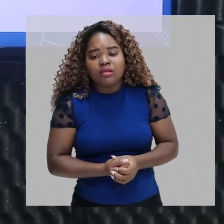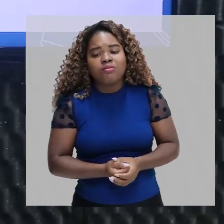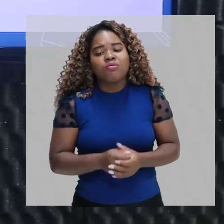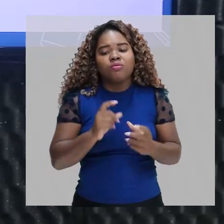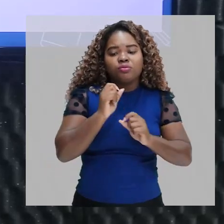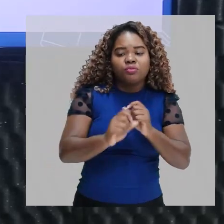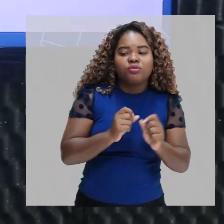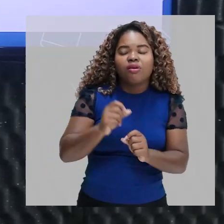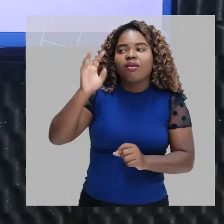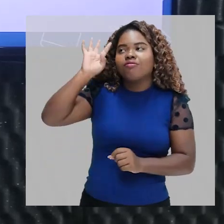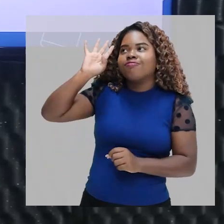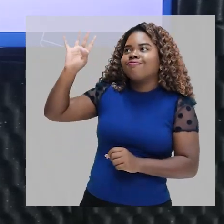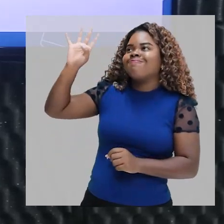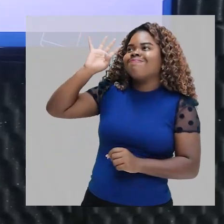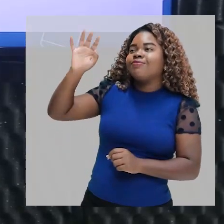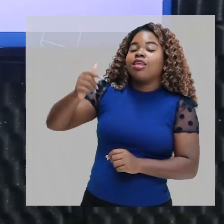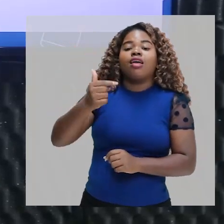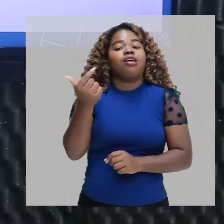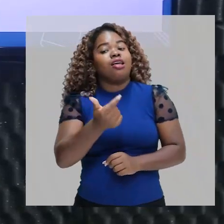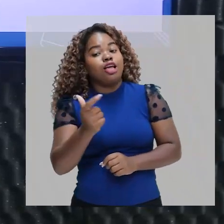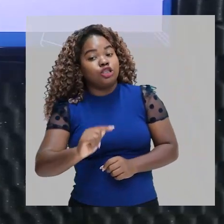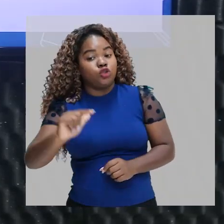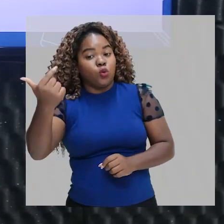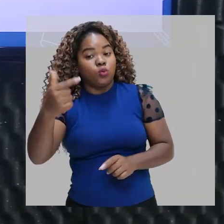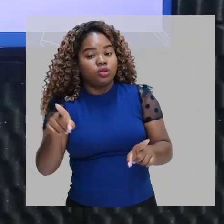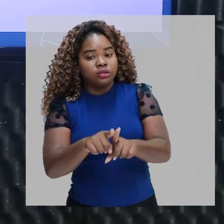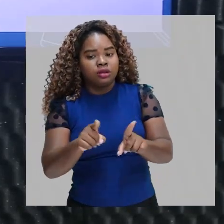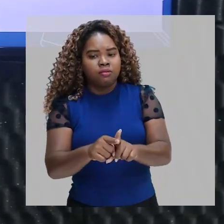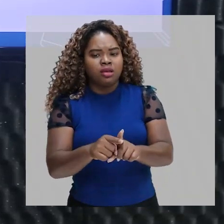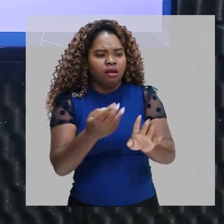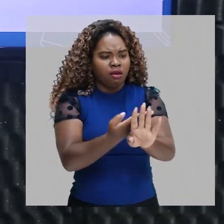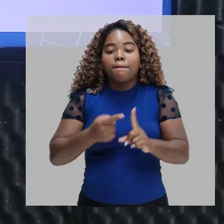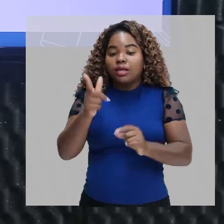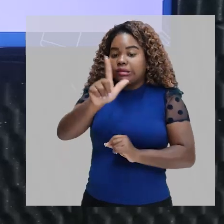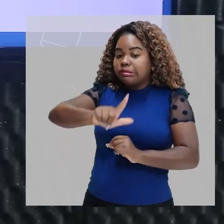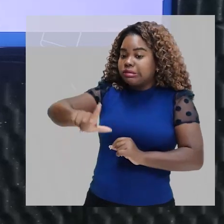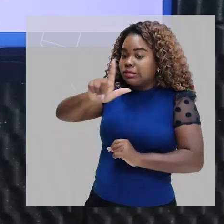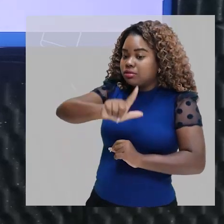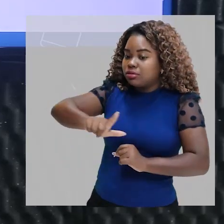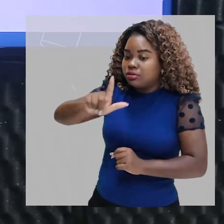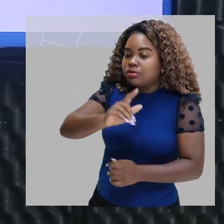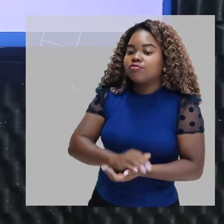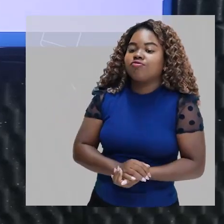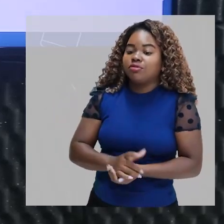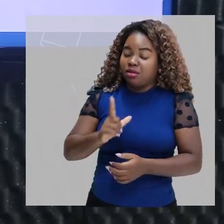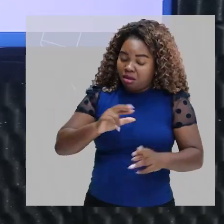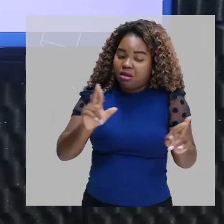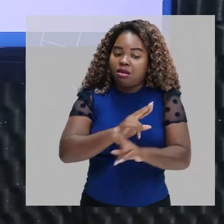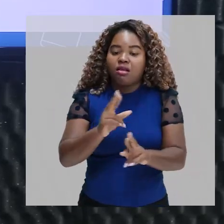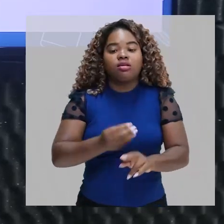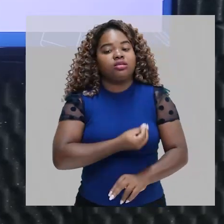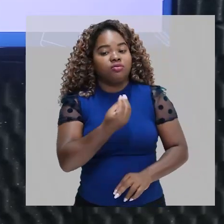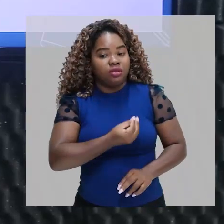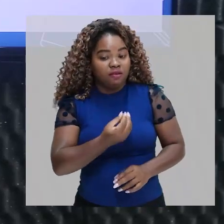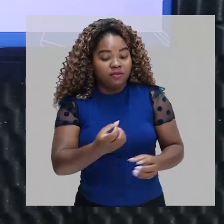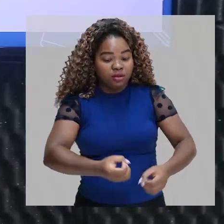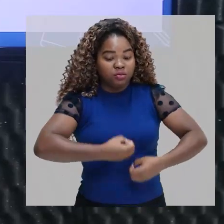literatura aparece nos textos do Enem. Analisando para isso algumas questões do Enem 2021. Então, vamos